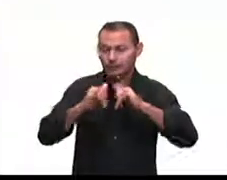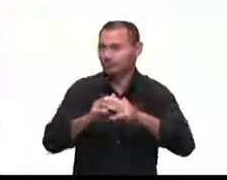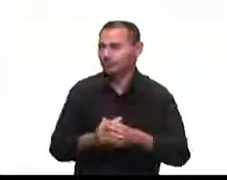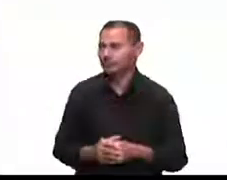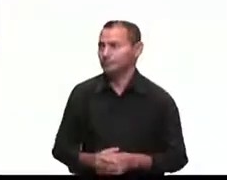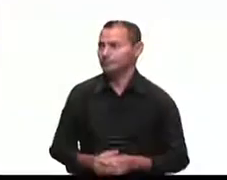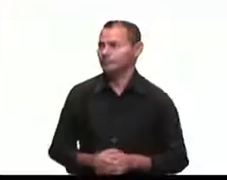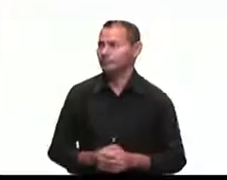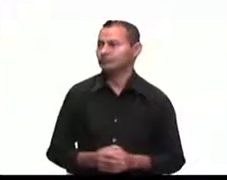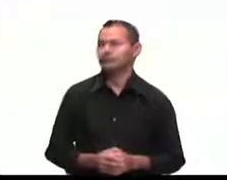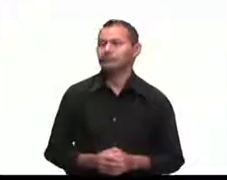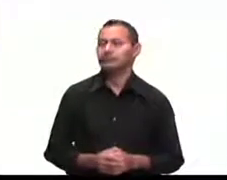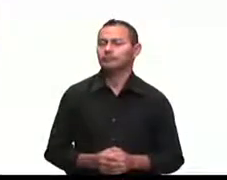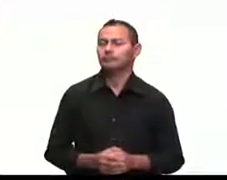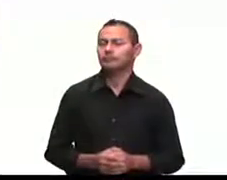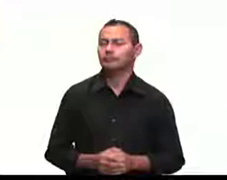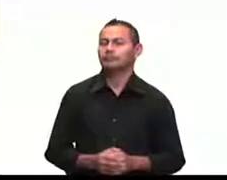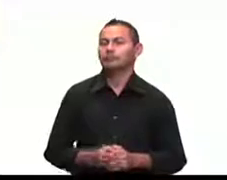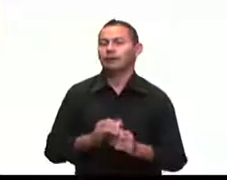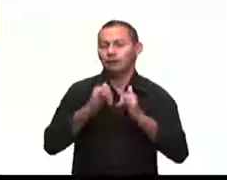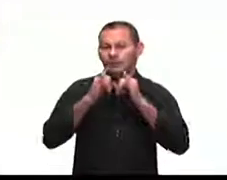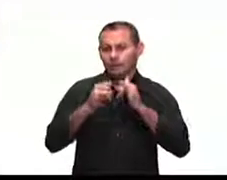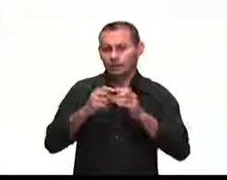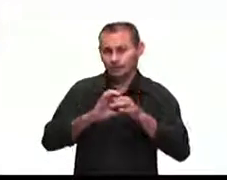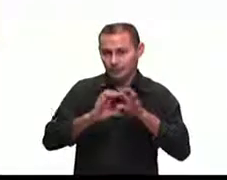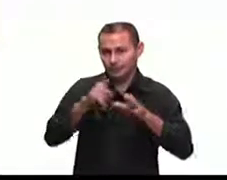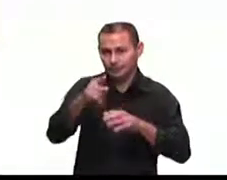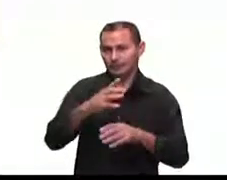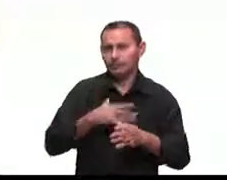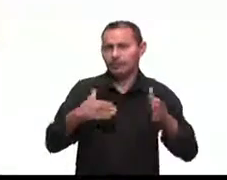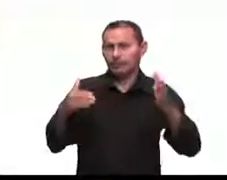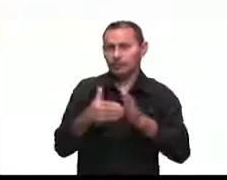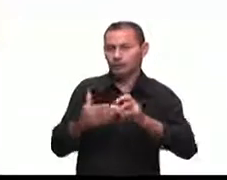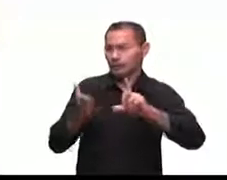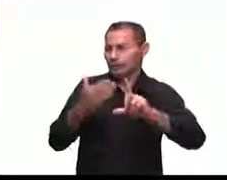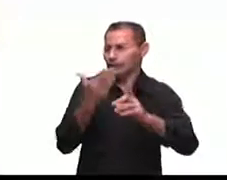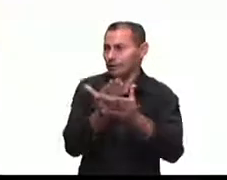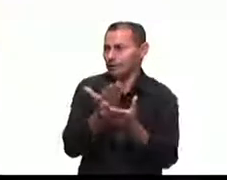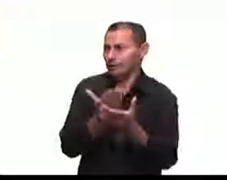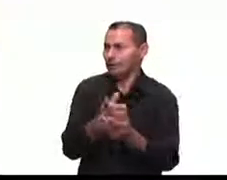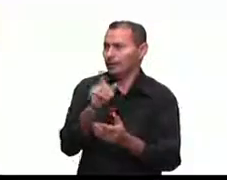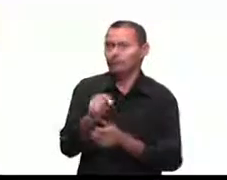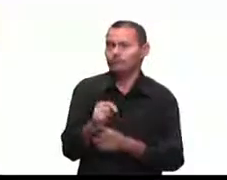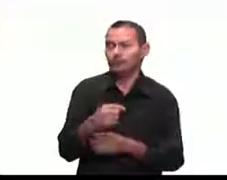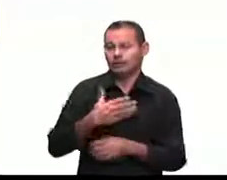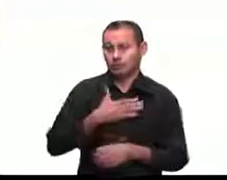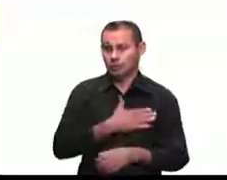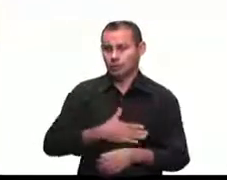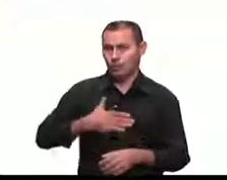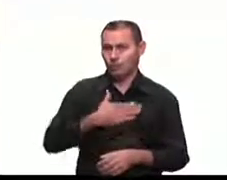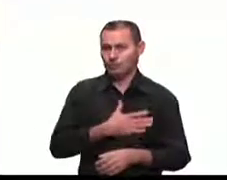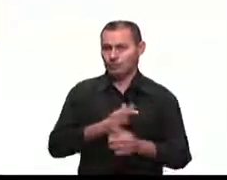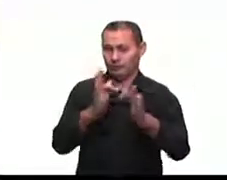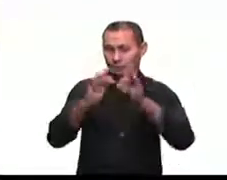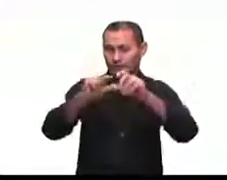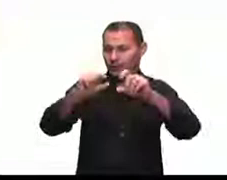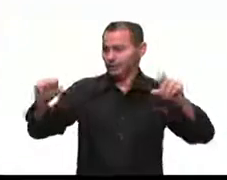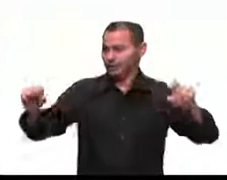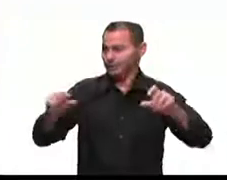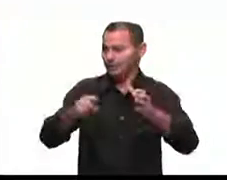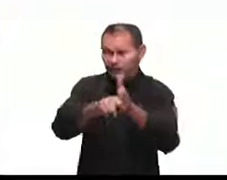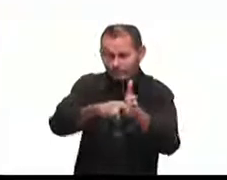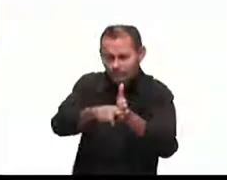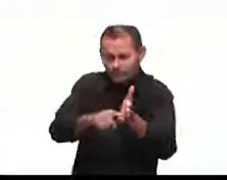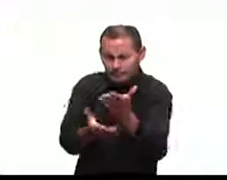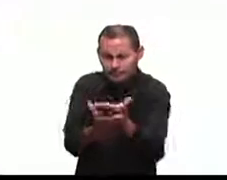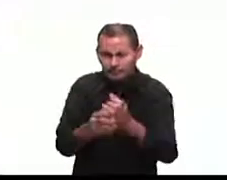informações. E o recado que eu deixo na minha última aula é, né, eu gosto muito dessa frase,